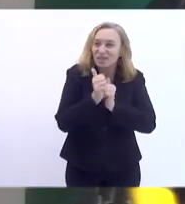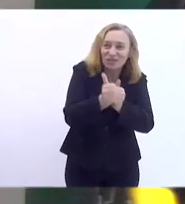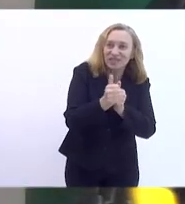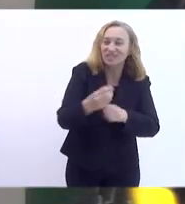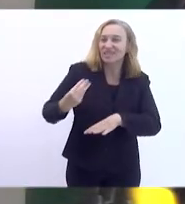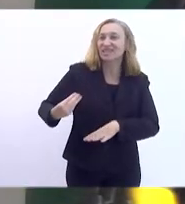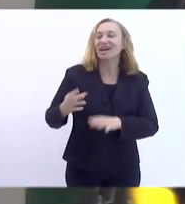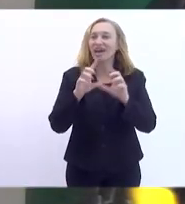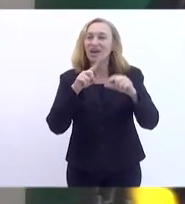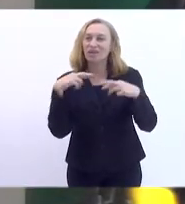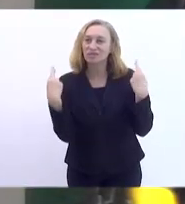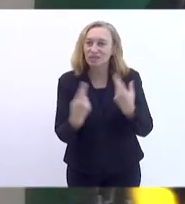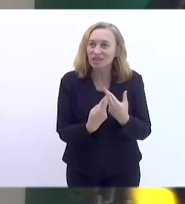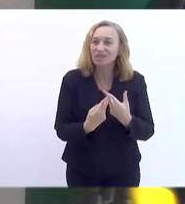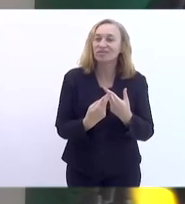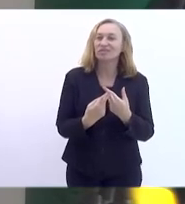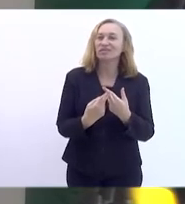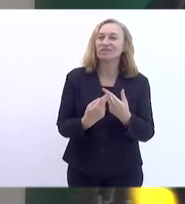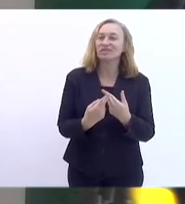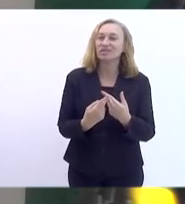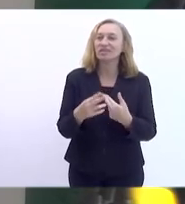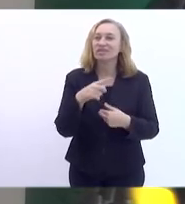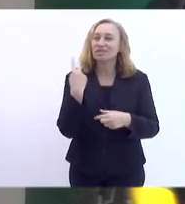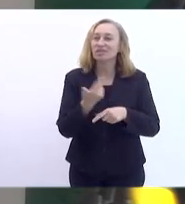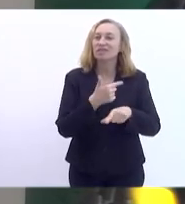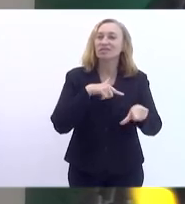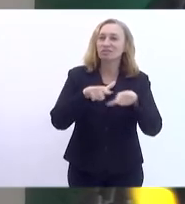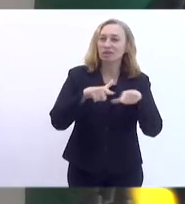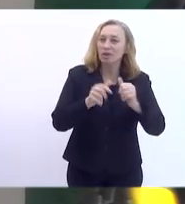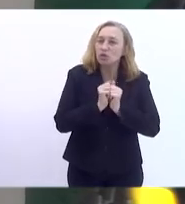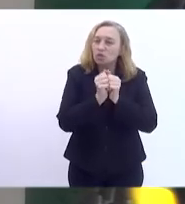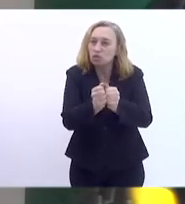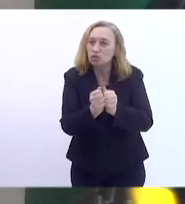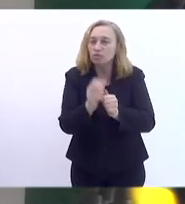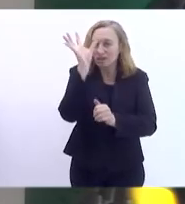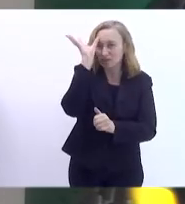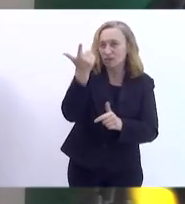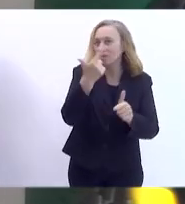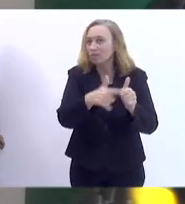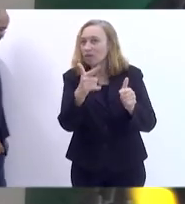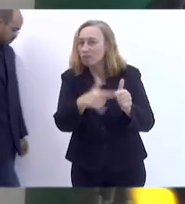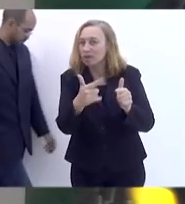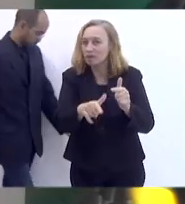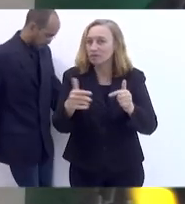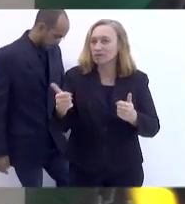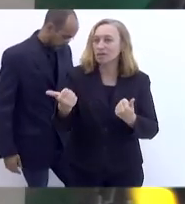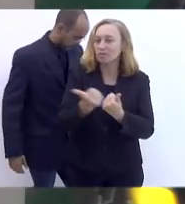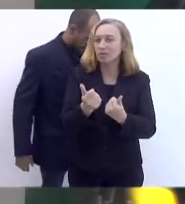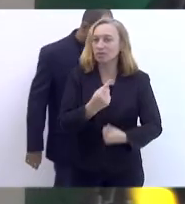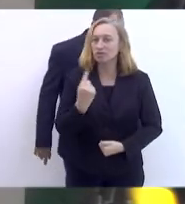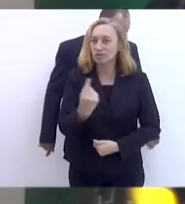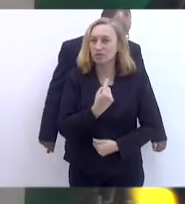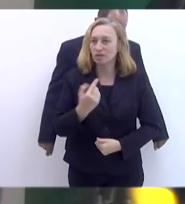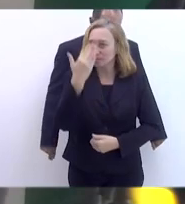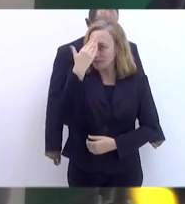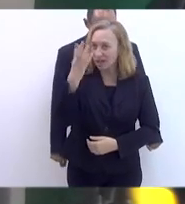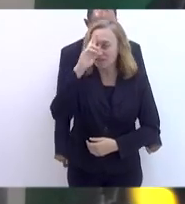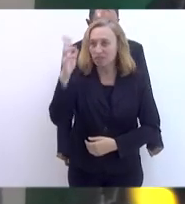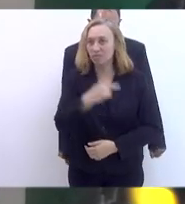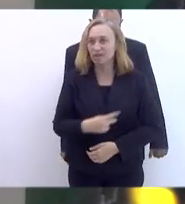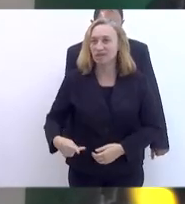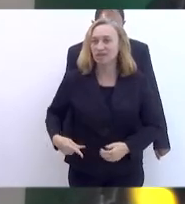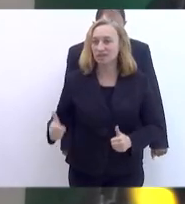condução da audiência que nós estamos trabalhando um ponto para resolver os problemas vai contar conosco Obrigado